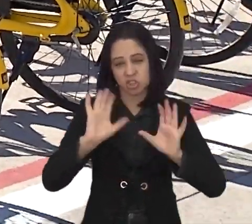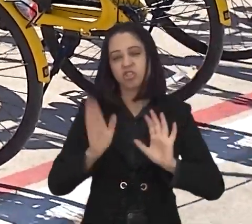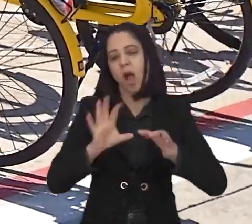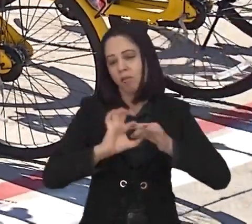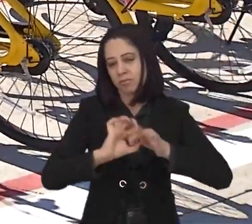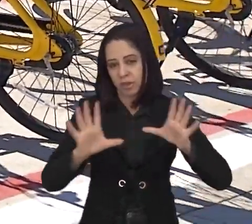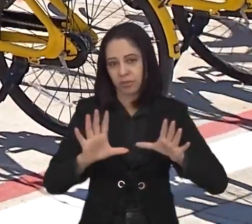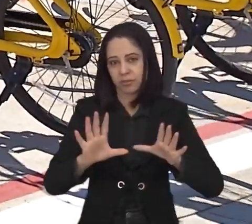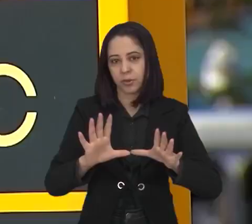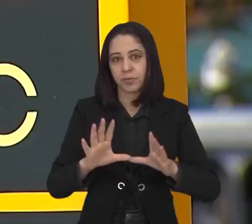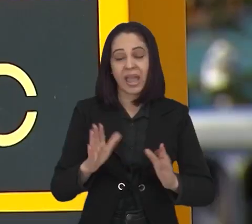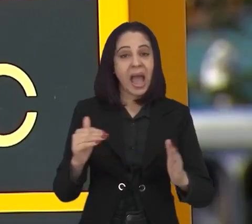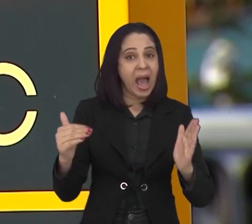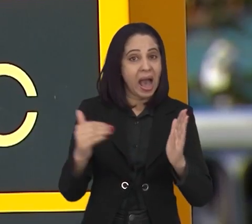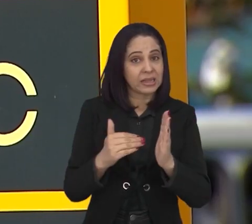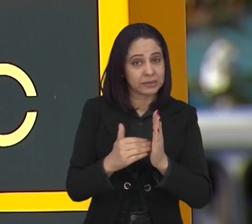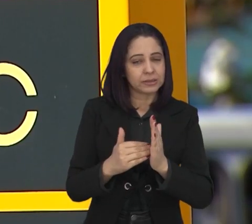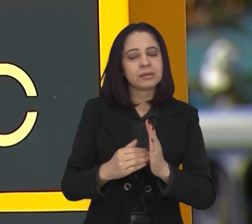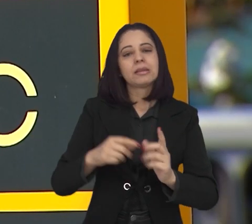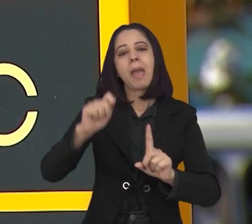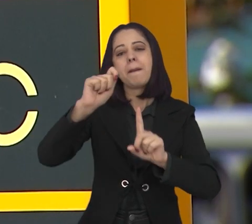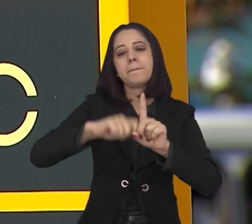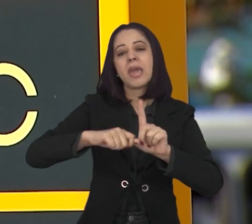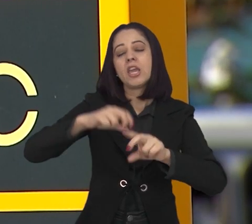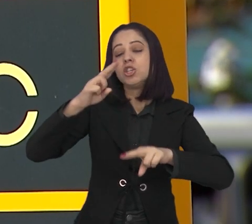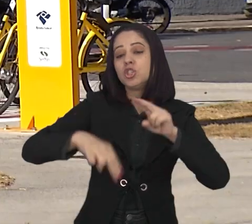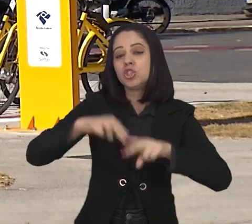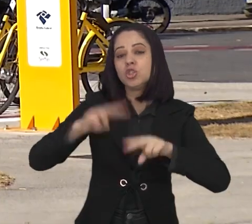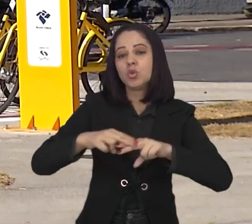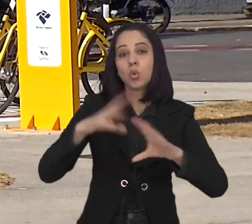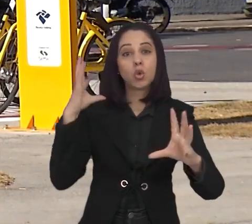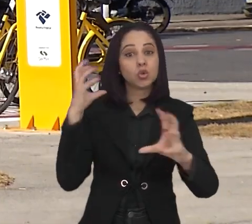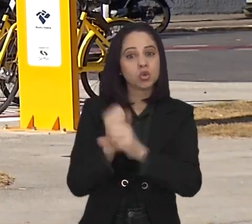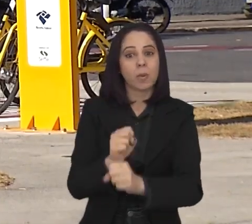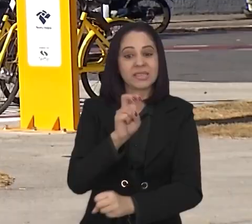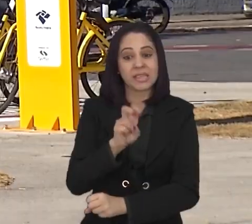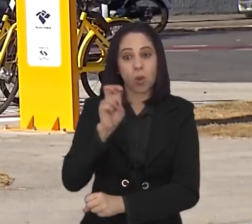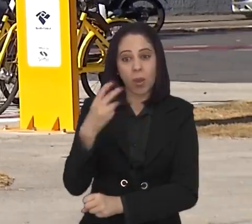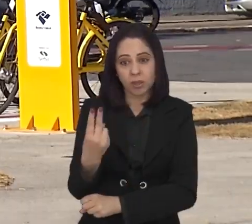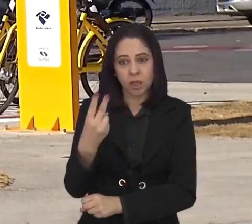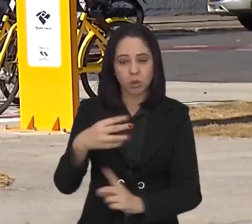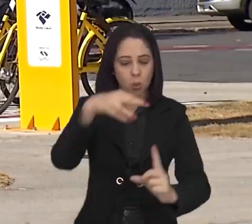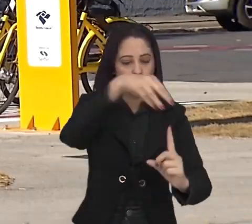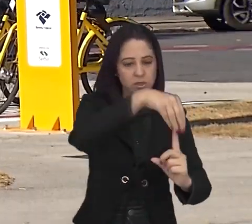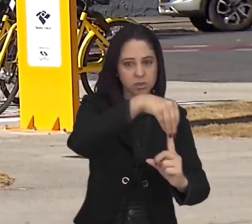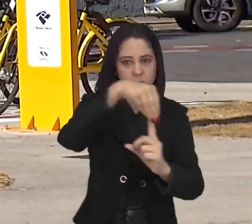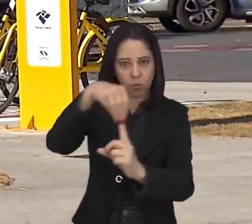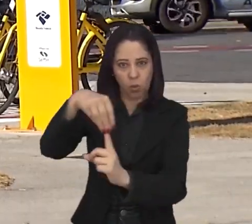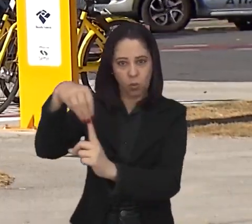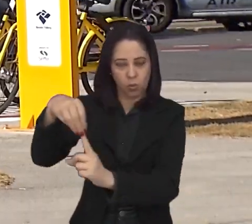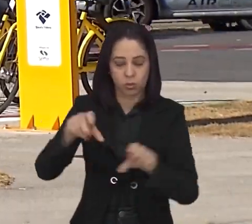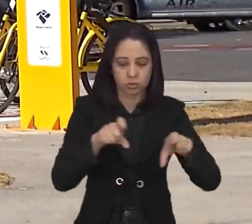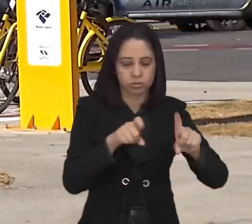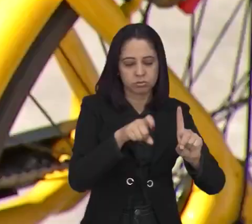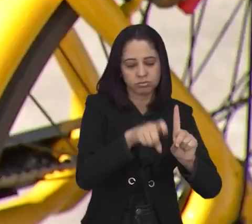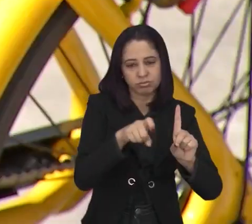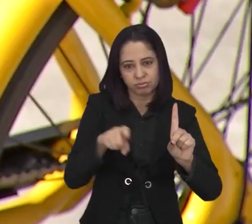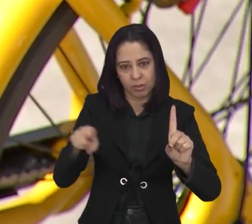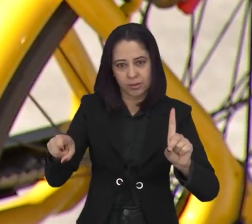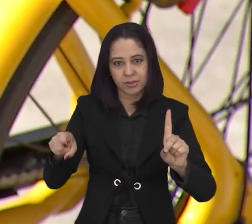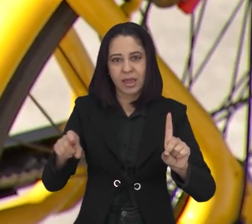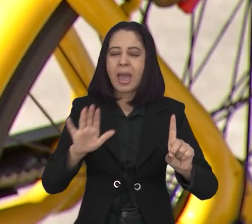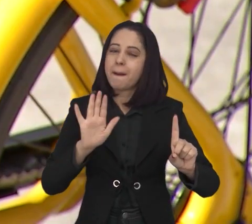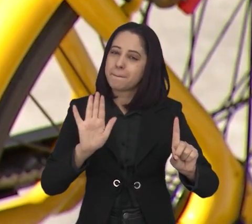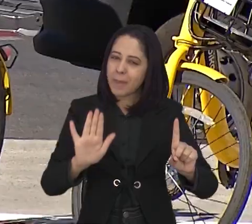estão disponíveis. Até julho, serão 52 estações como essa espalhadas pelo município.